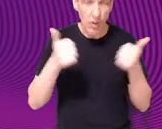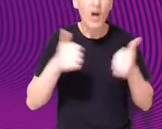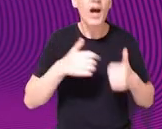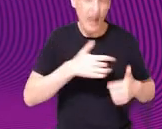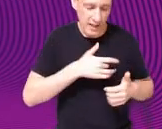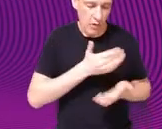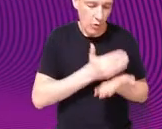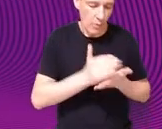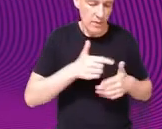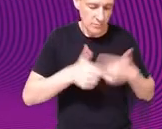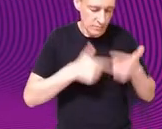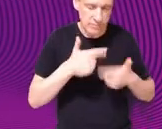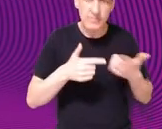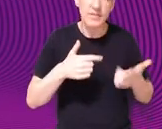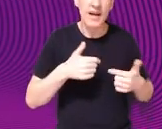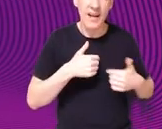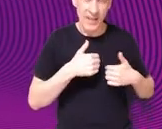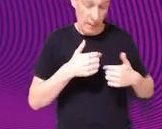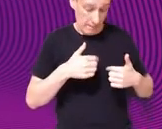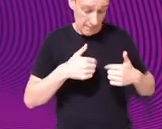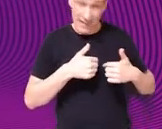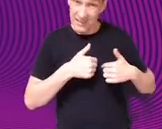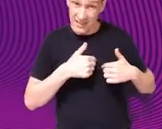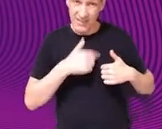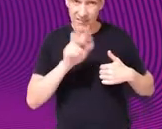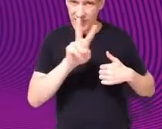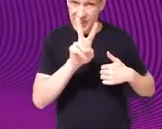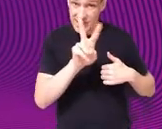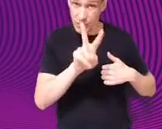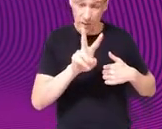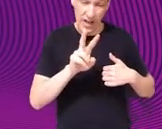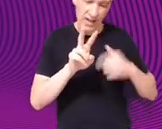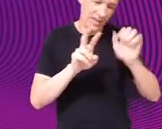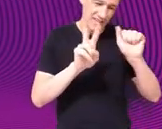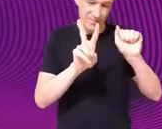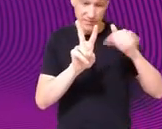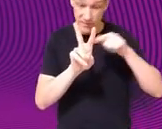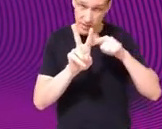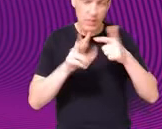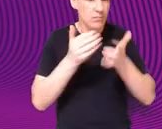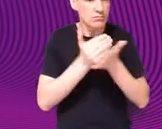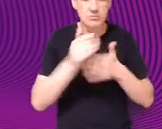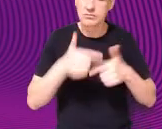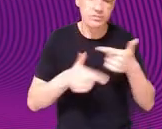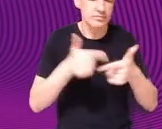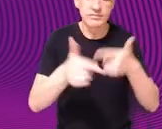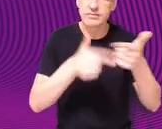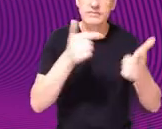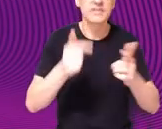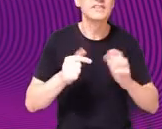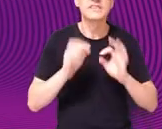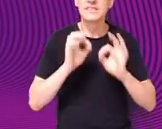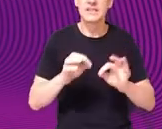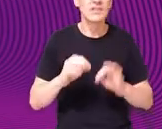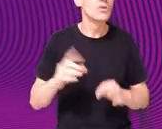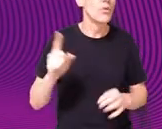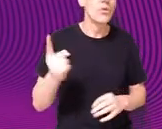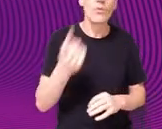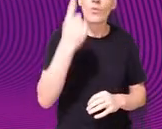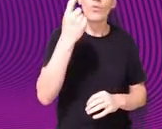função ventricular nesse coração. Veja que é o histórico de todos os ecos desde